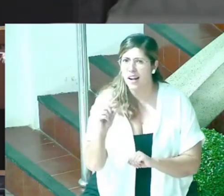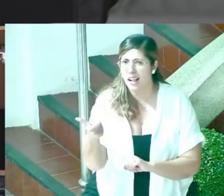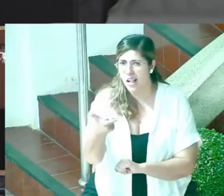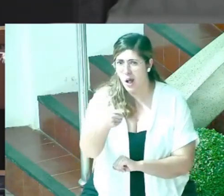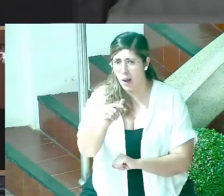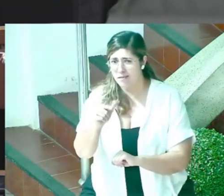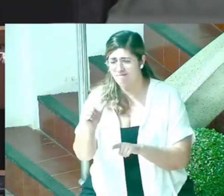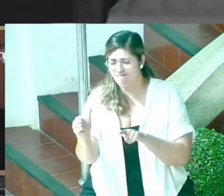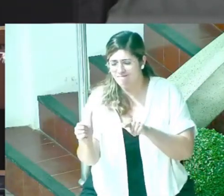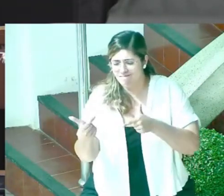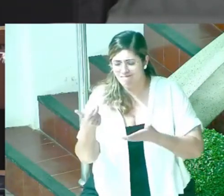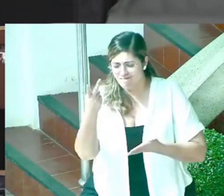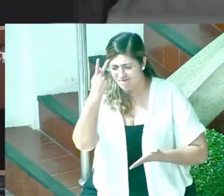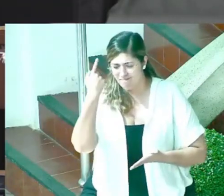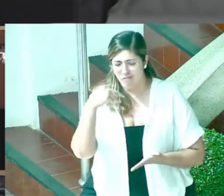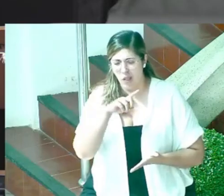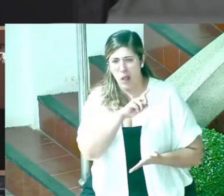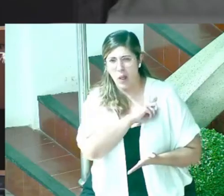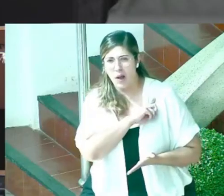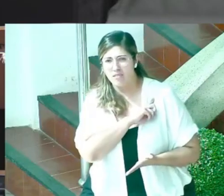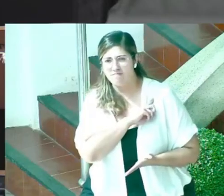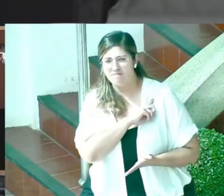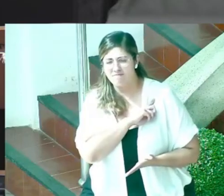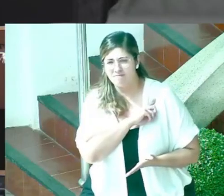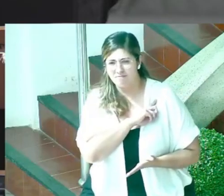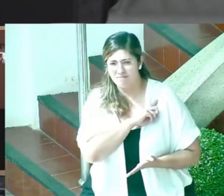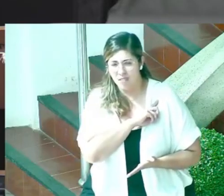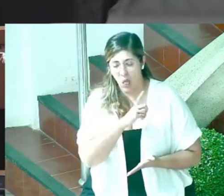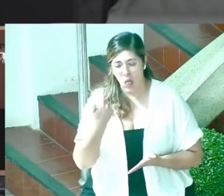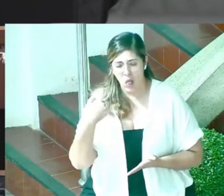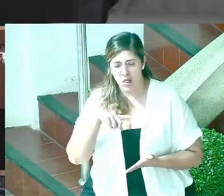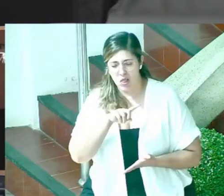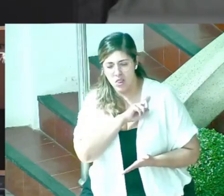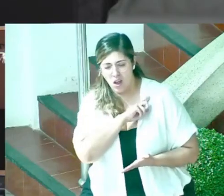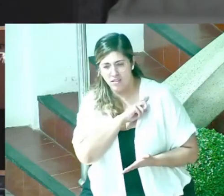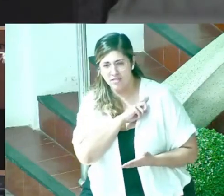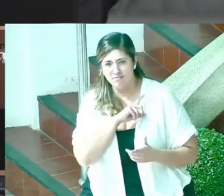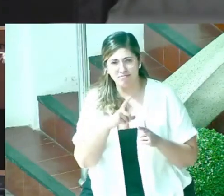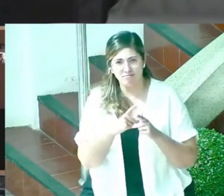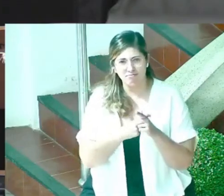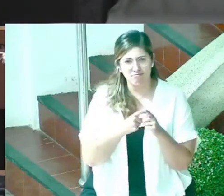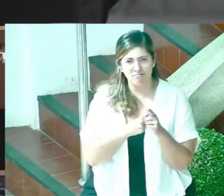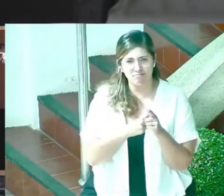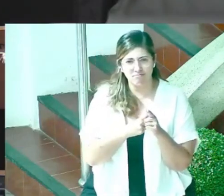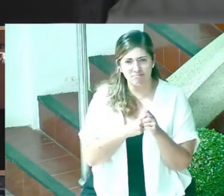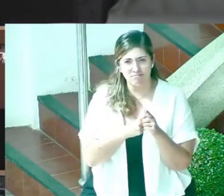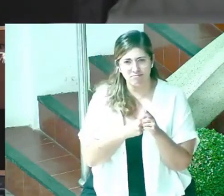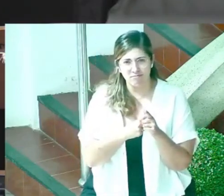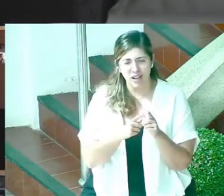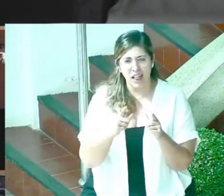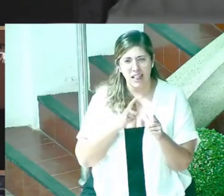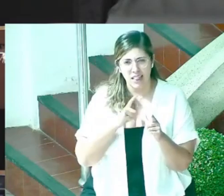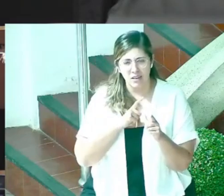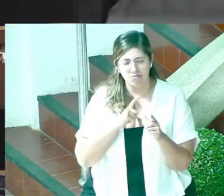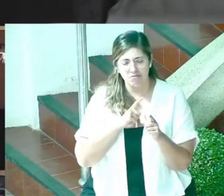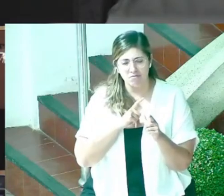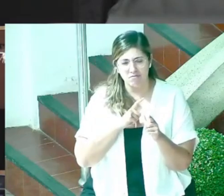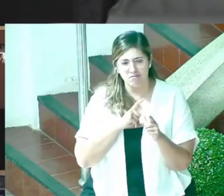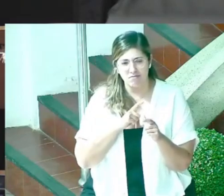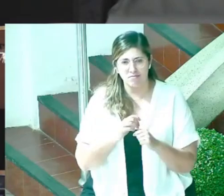primariamente alvos da misericórdia de Deus. É justamente